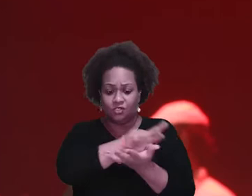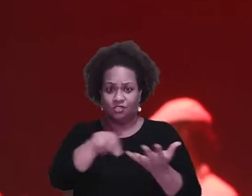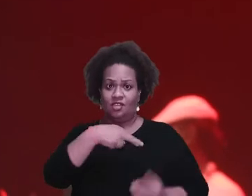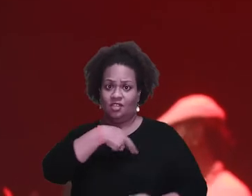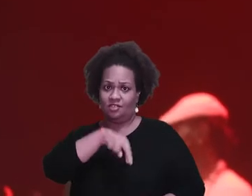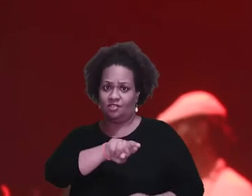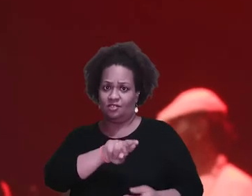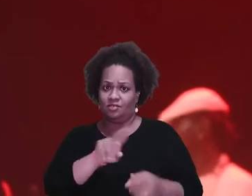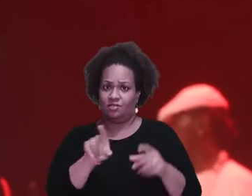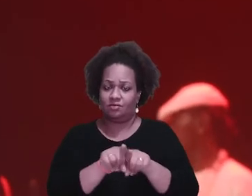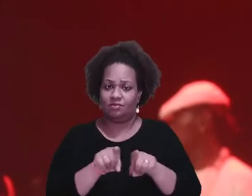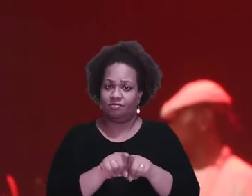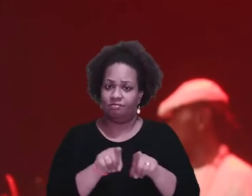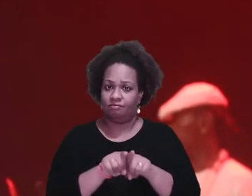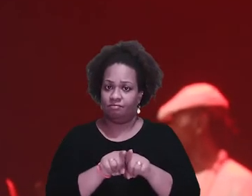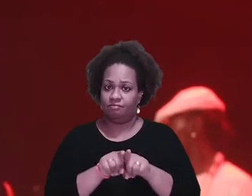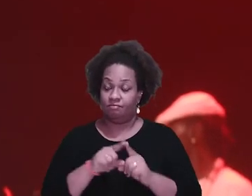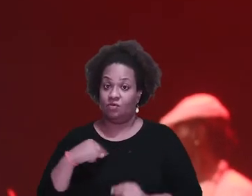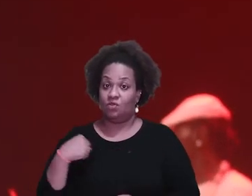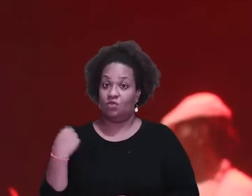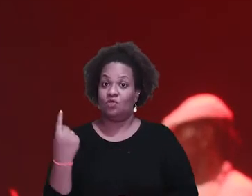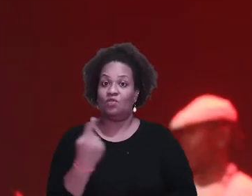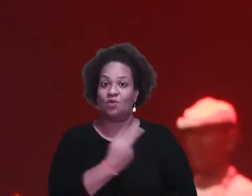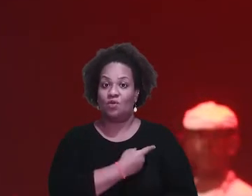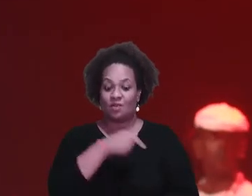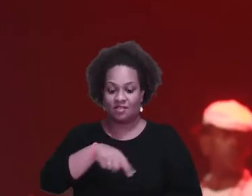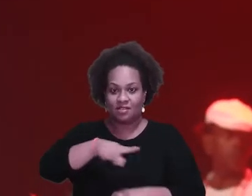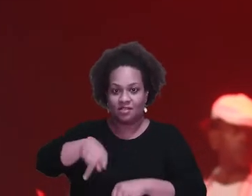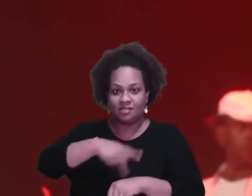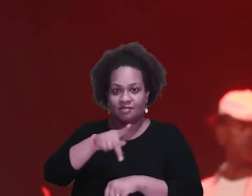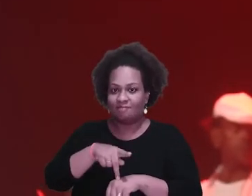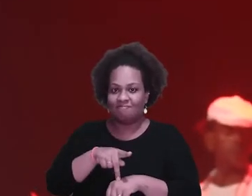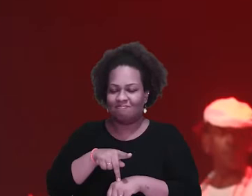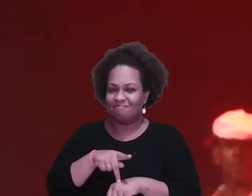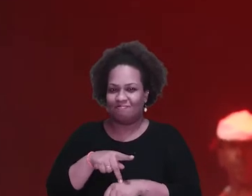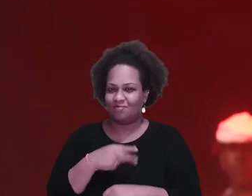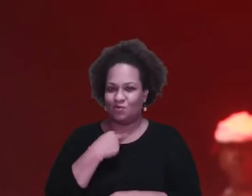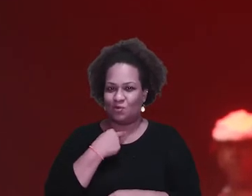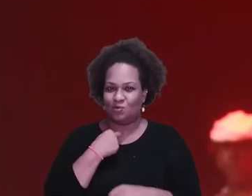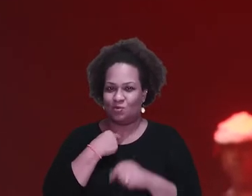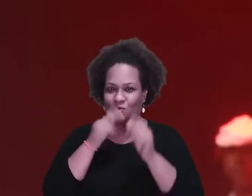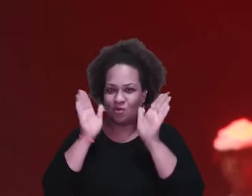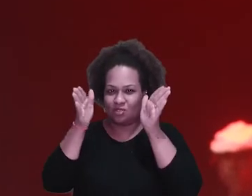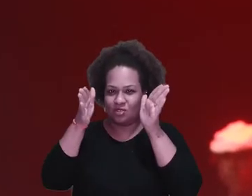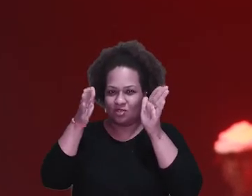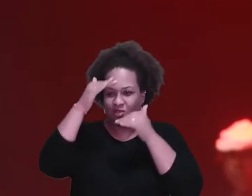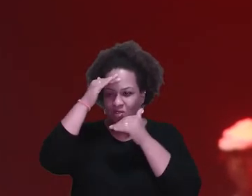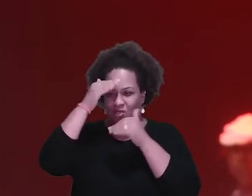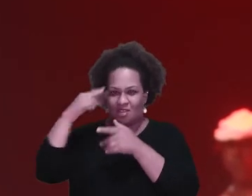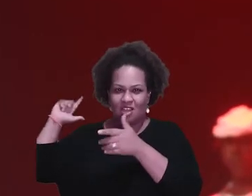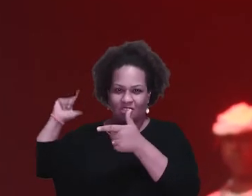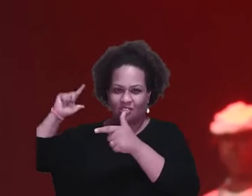EA diversidade religiosa e nós o nosso país não cabemos nessa